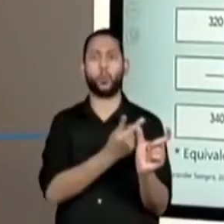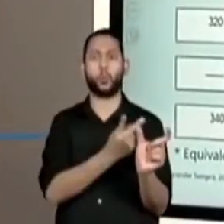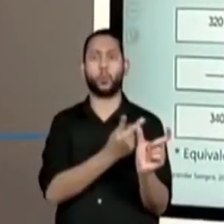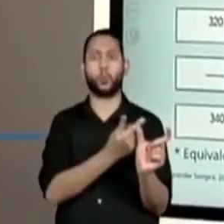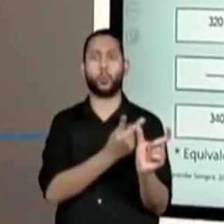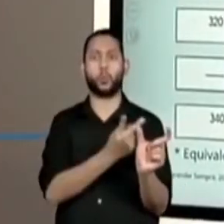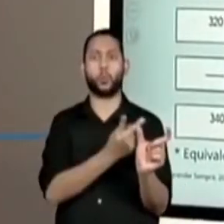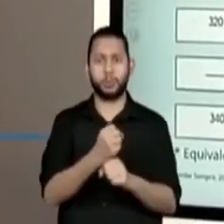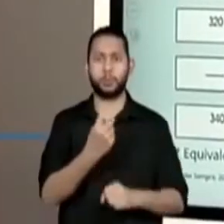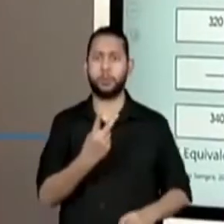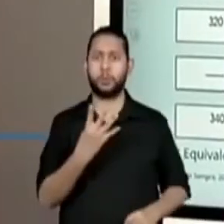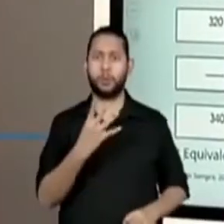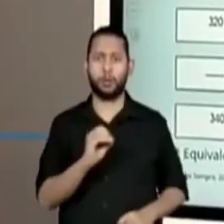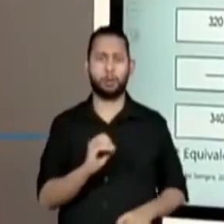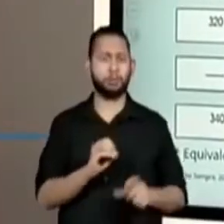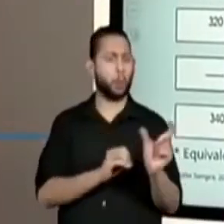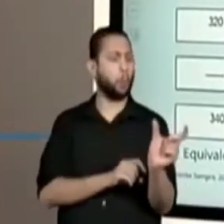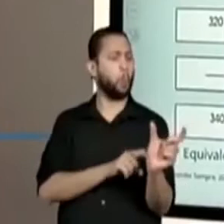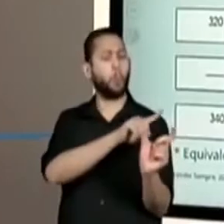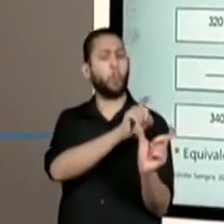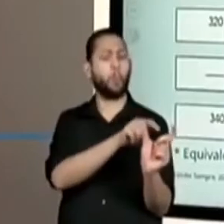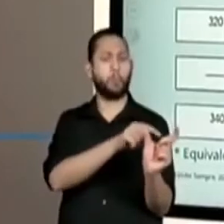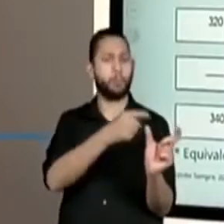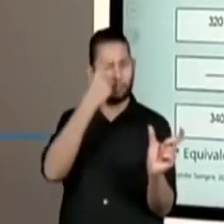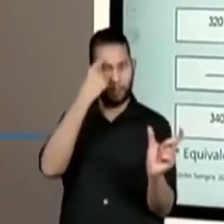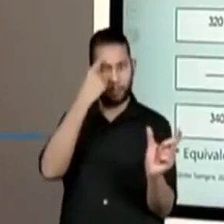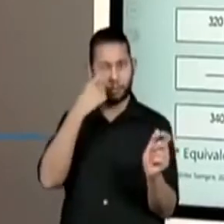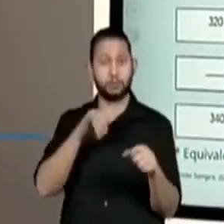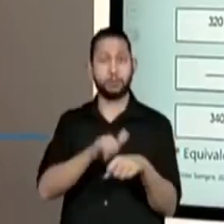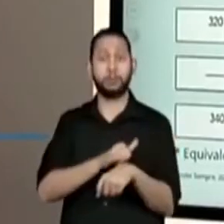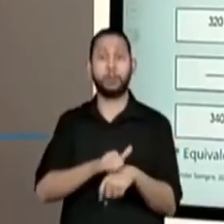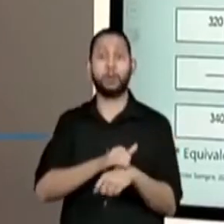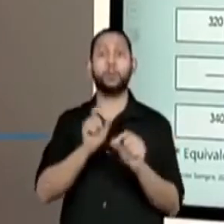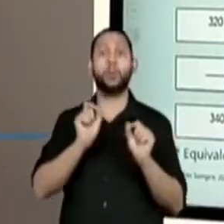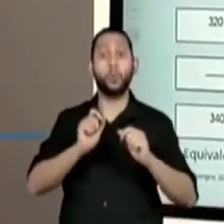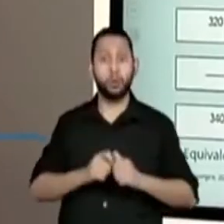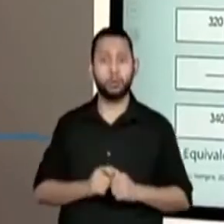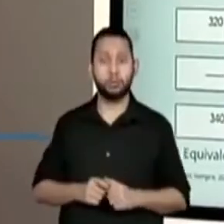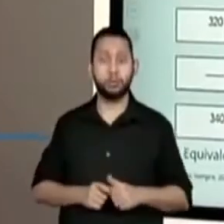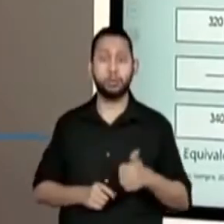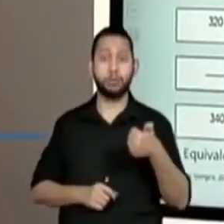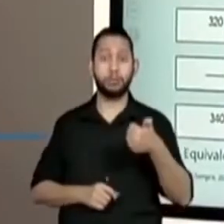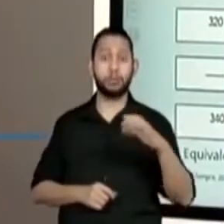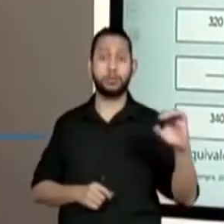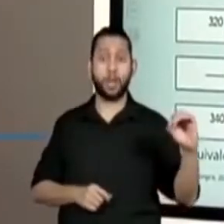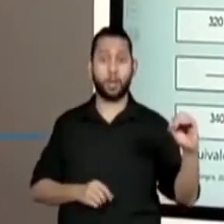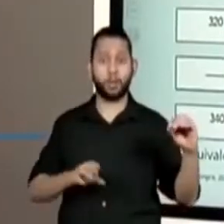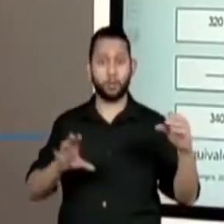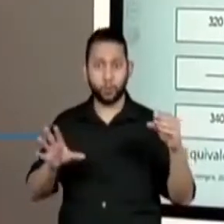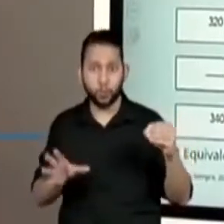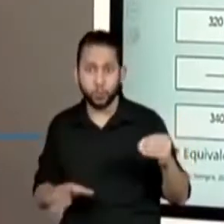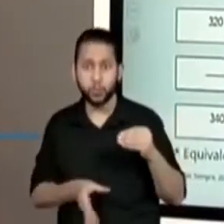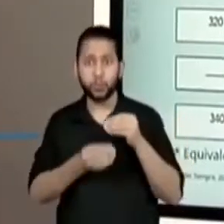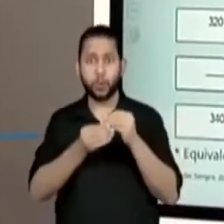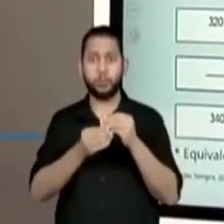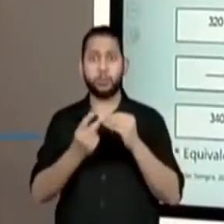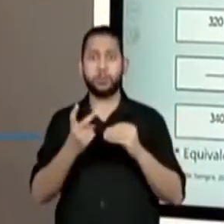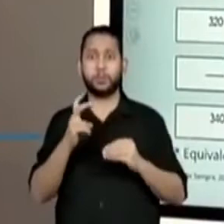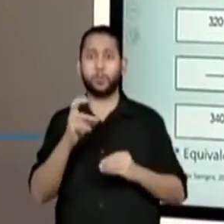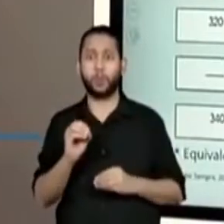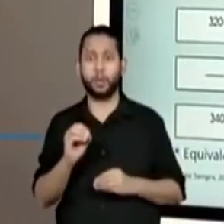240 Se eu fosse fazer o cálculo mental qual estratégico zaria eu acostumaria sem primeiro para